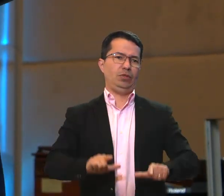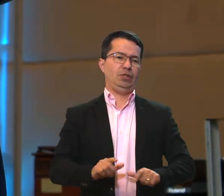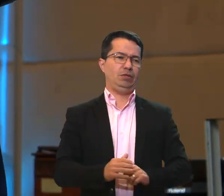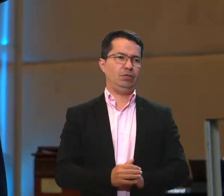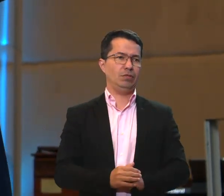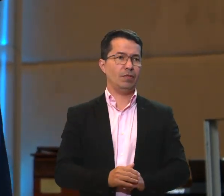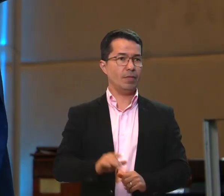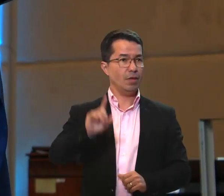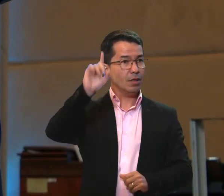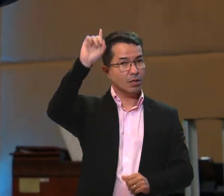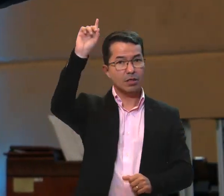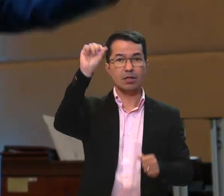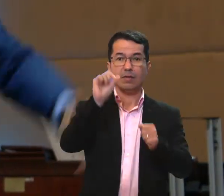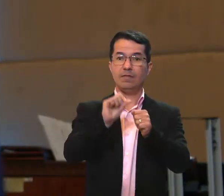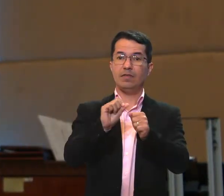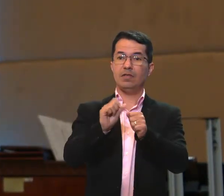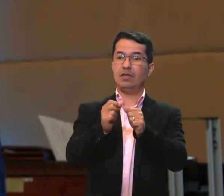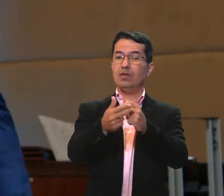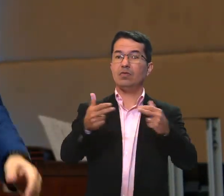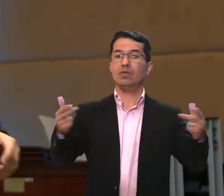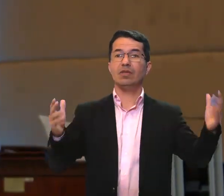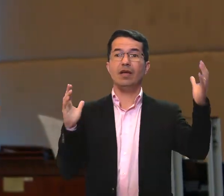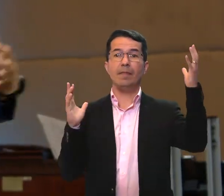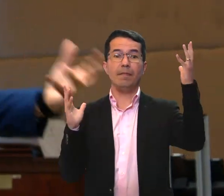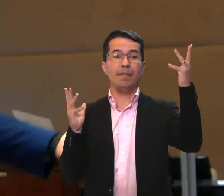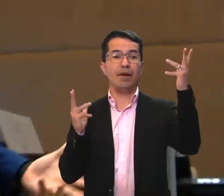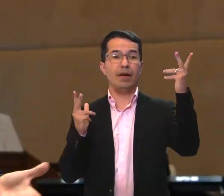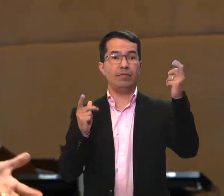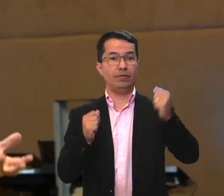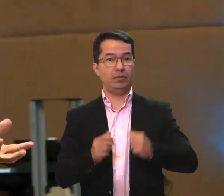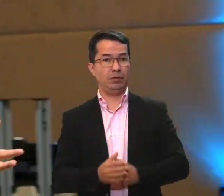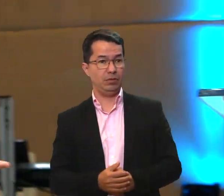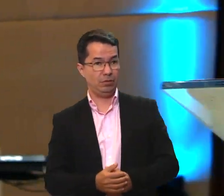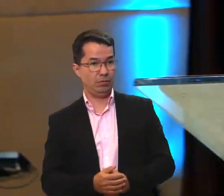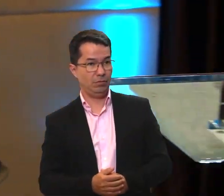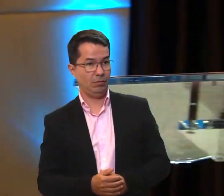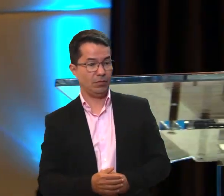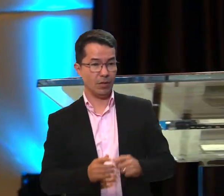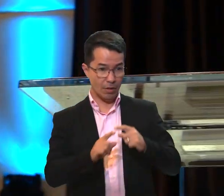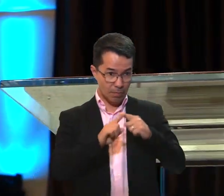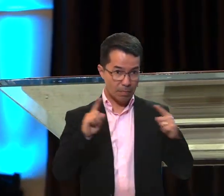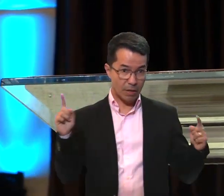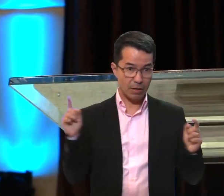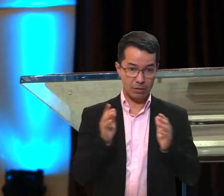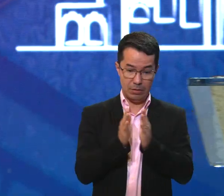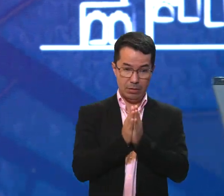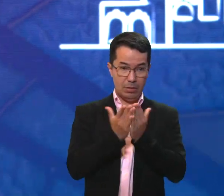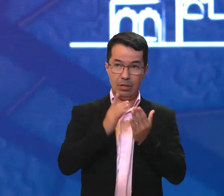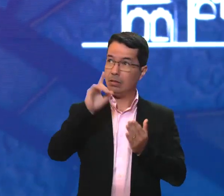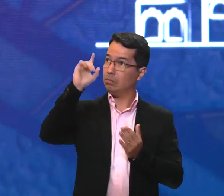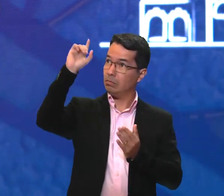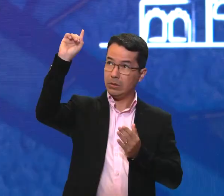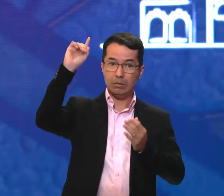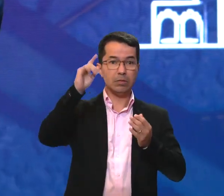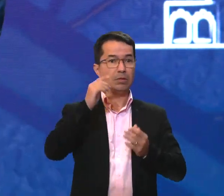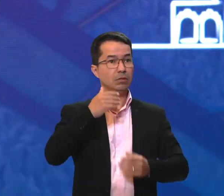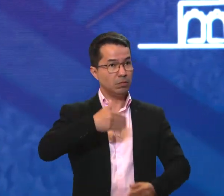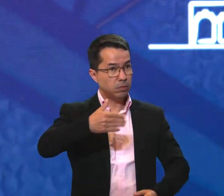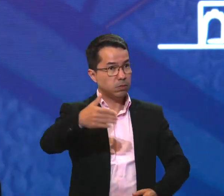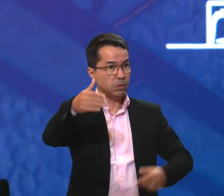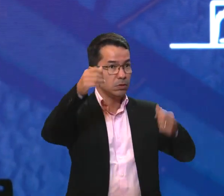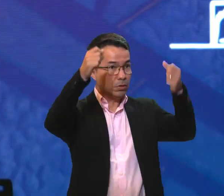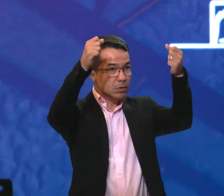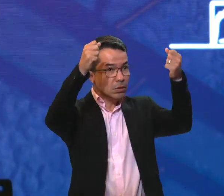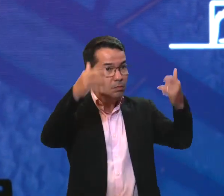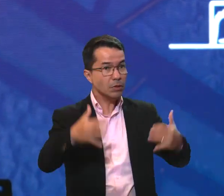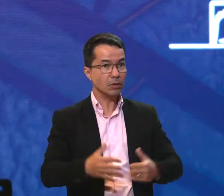Deus vai fazer algo tremendo. Mas a palavra de Deus continua. Se o meu povo, que se chama pelo meu nome, se humilhar